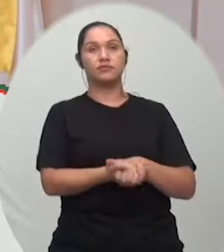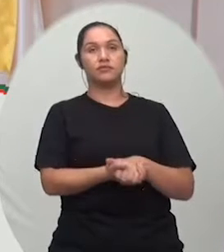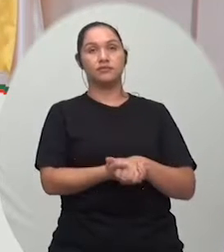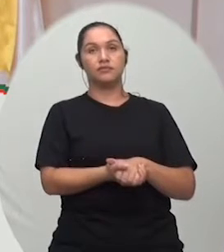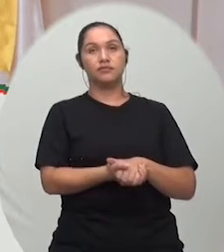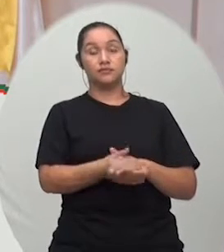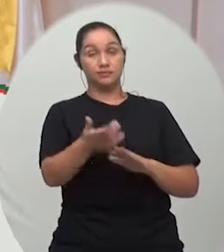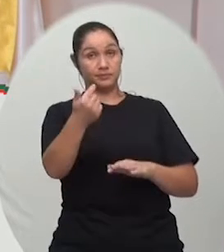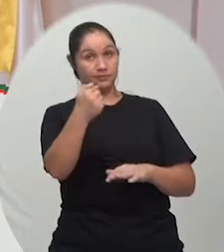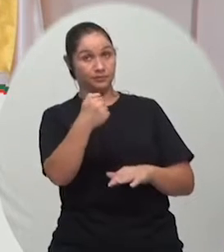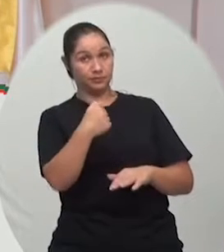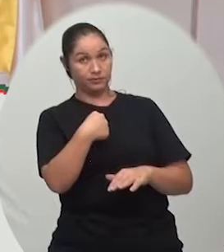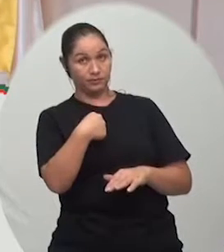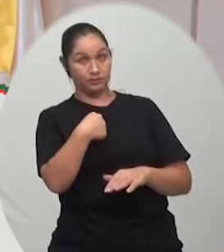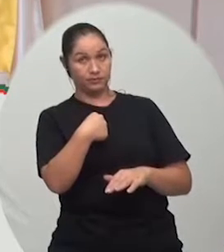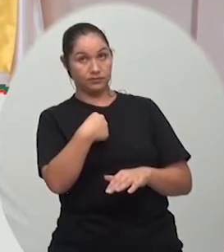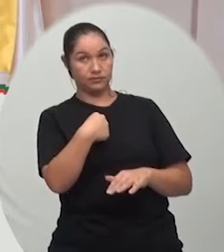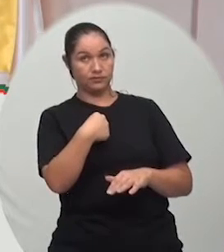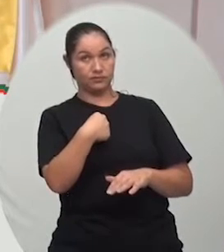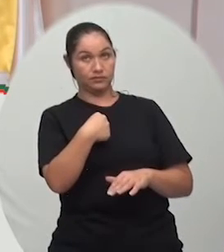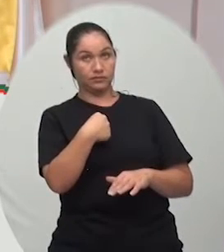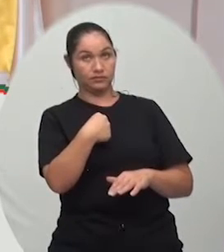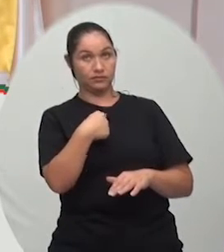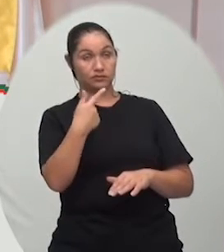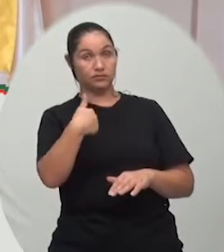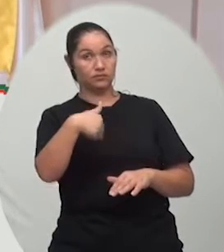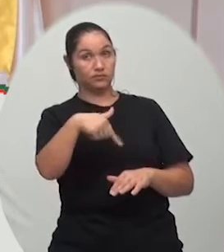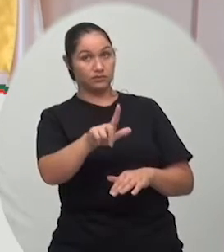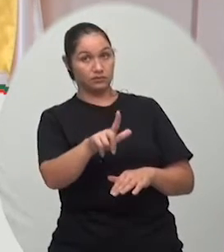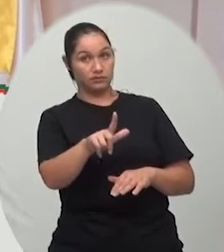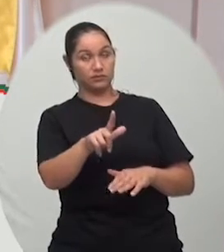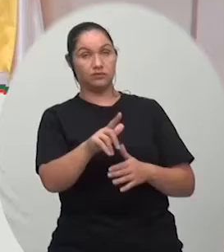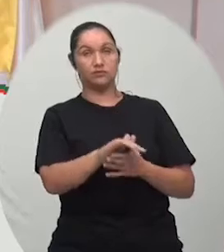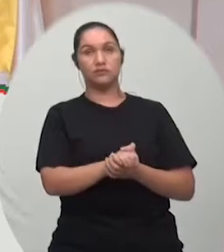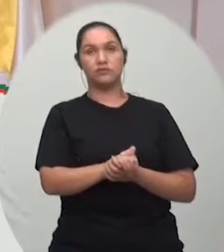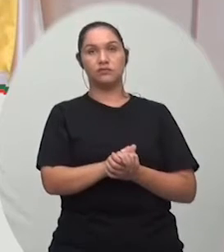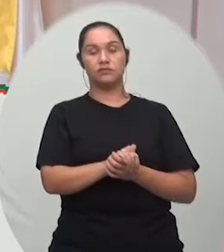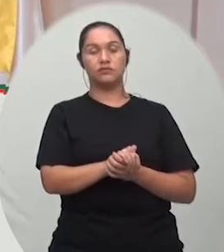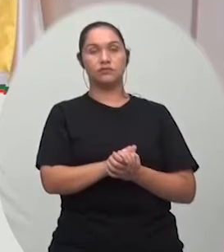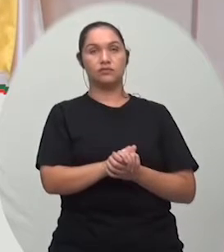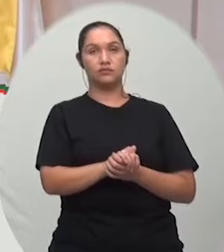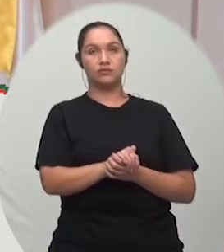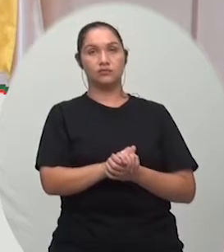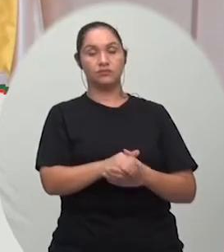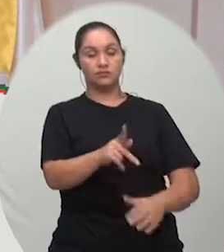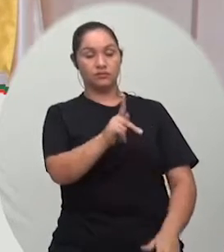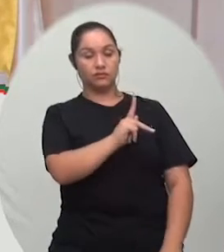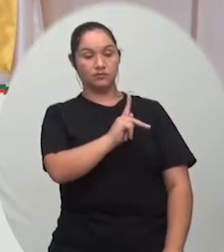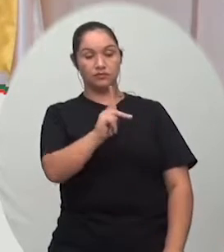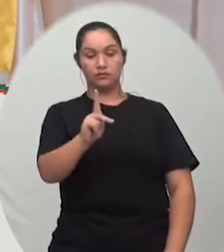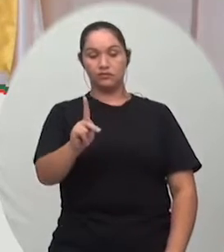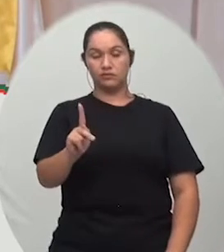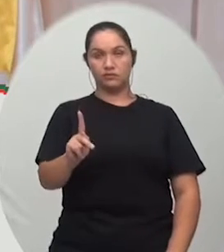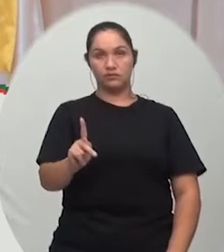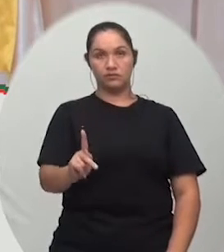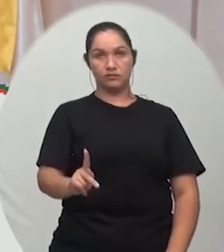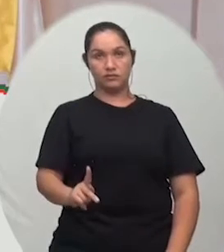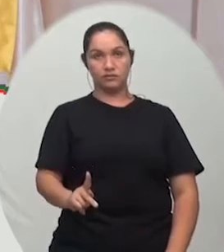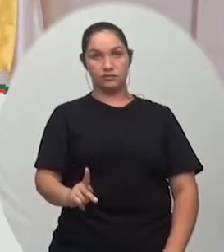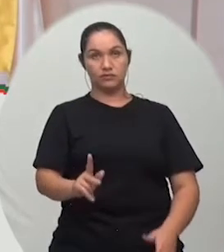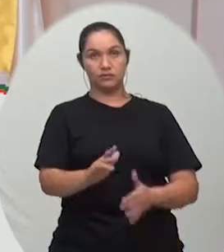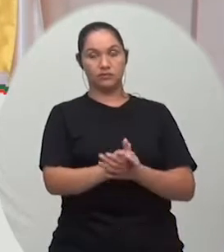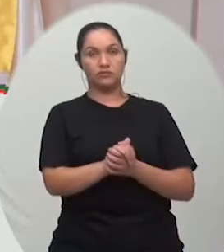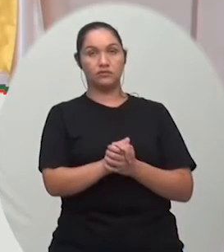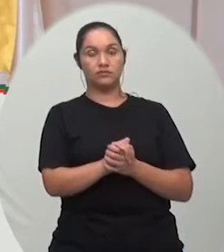Eu aproveitei a ida para lá, passei no gabinete do deputado federal do meu partido, Hélio Costa, do qual eu estive na coordenação da campanha